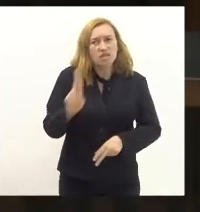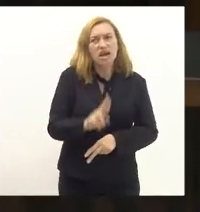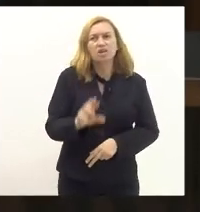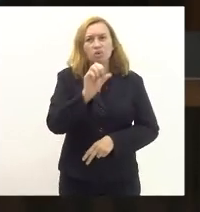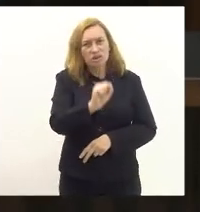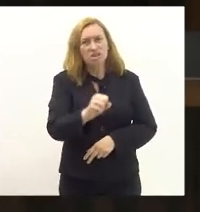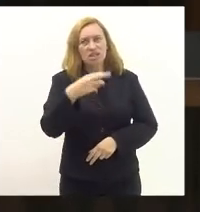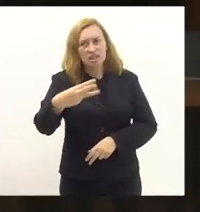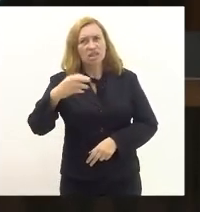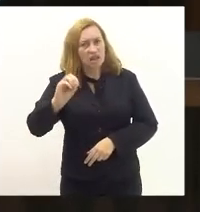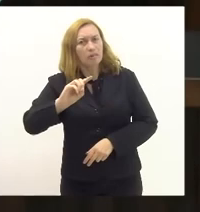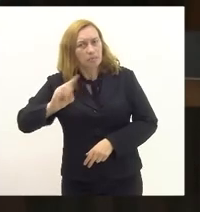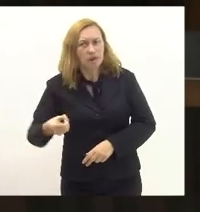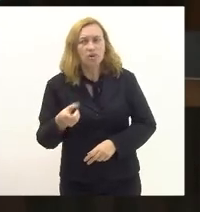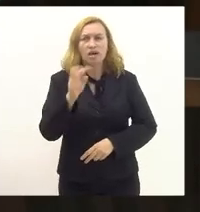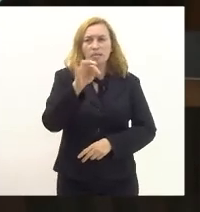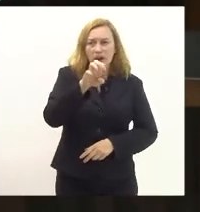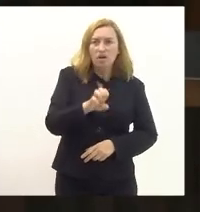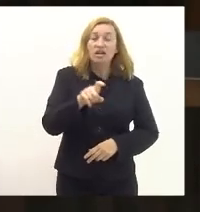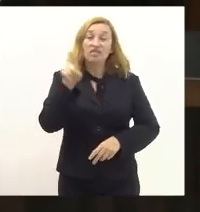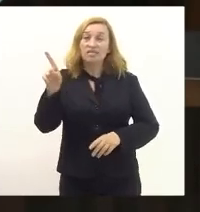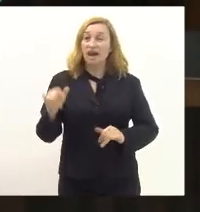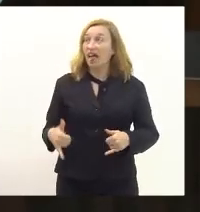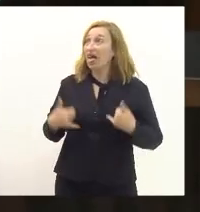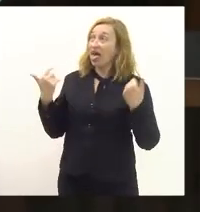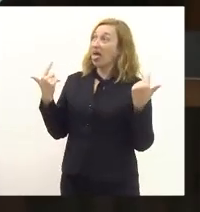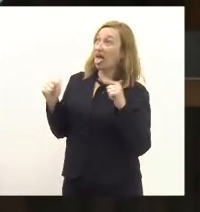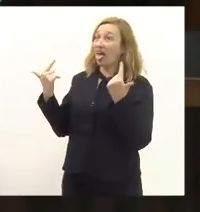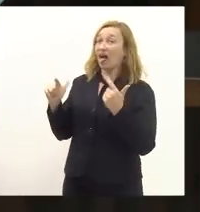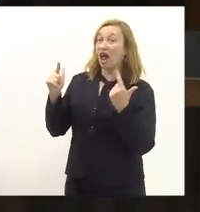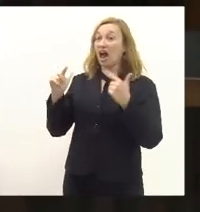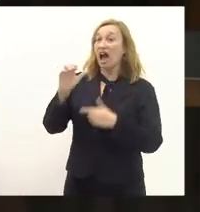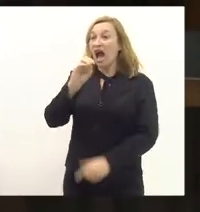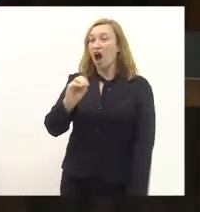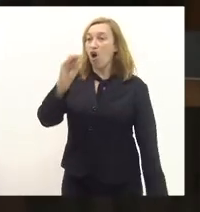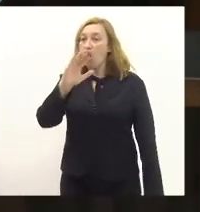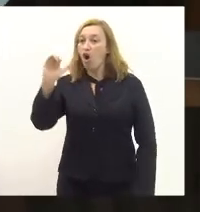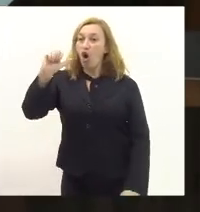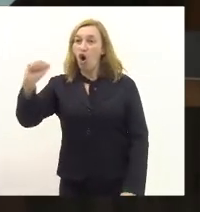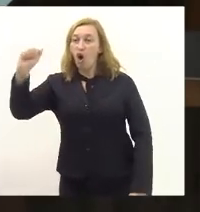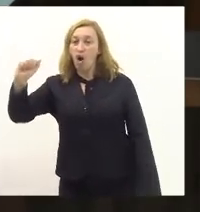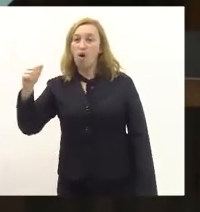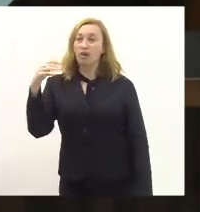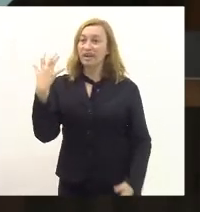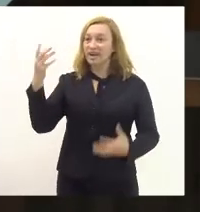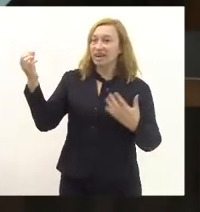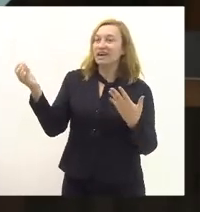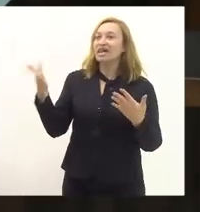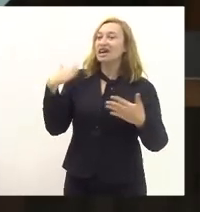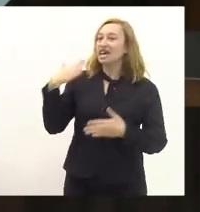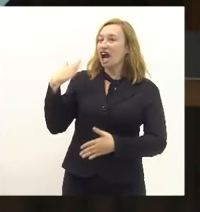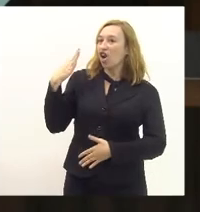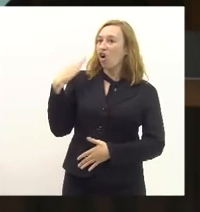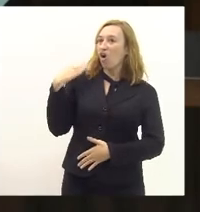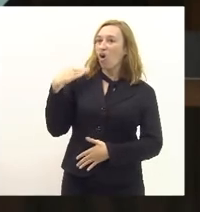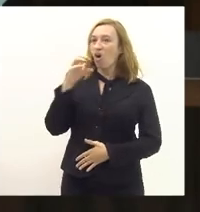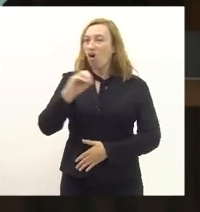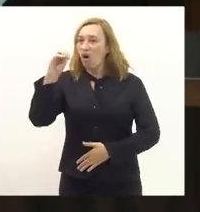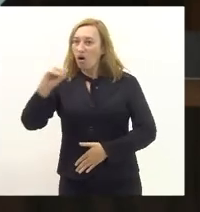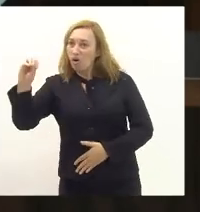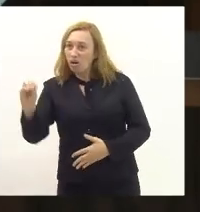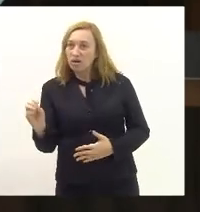do camarote. Em vez de ficar lá, né? Que calor, o senhor poderia, na verdade,